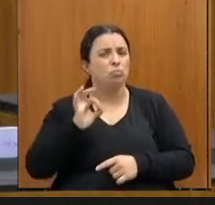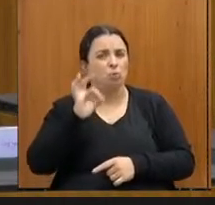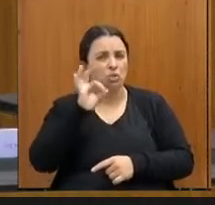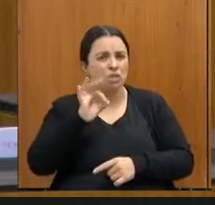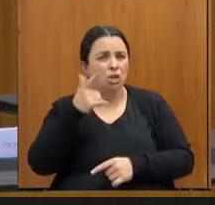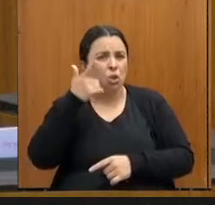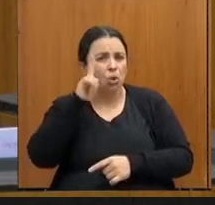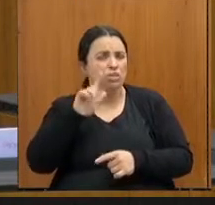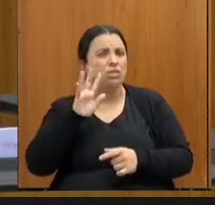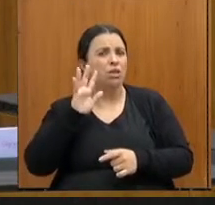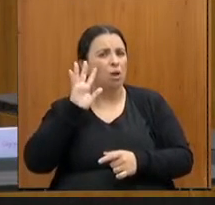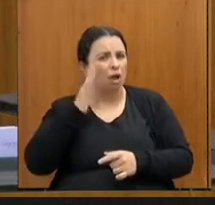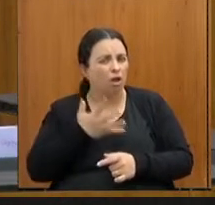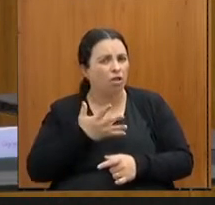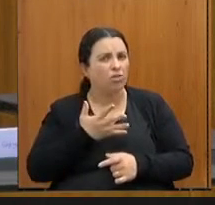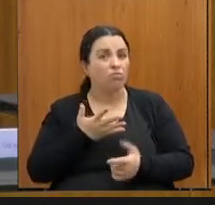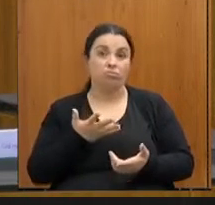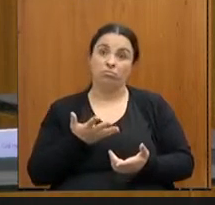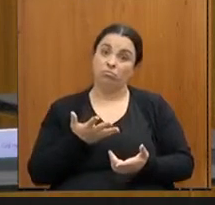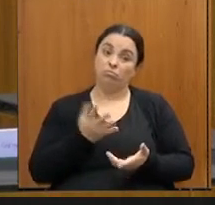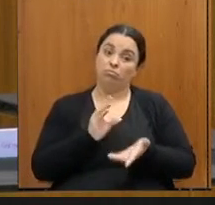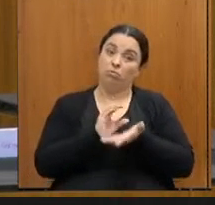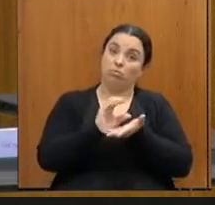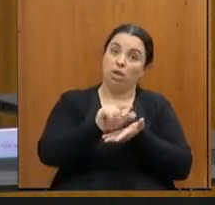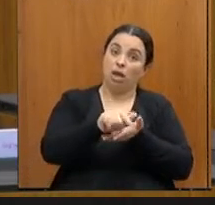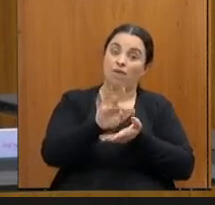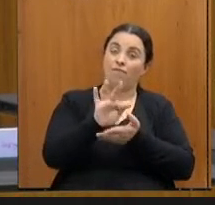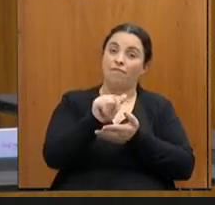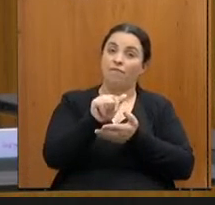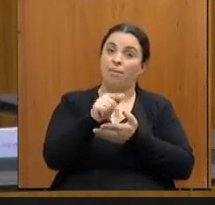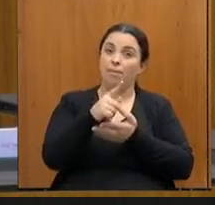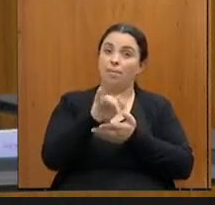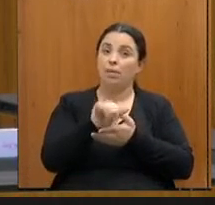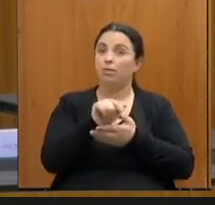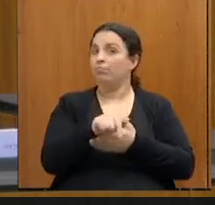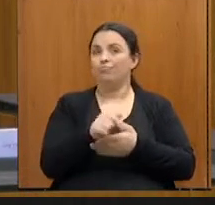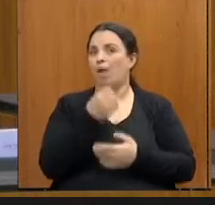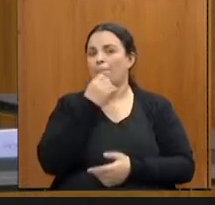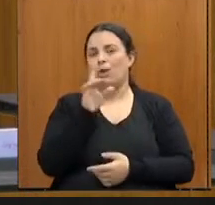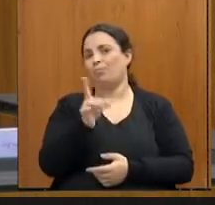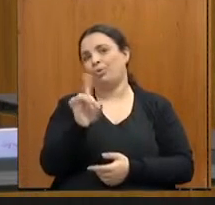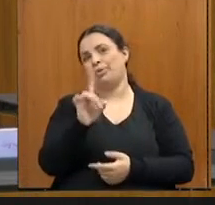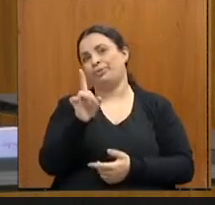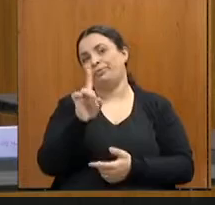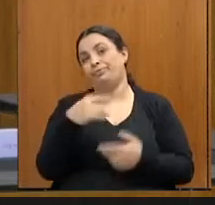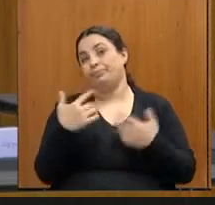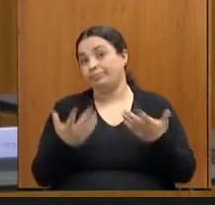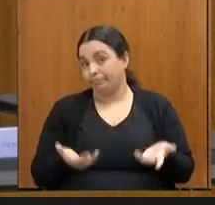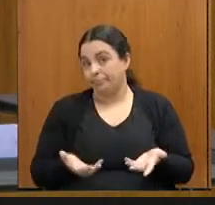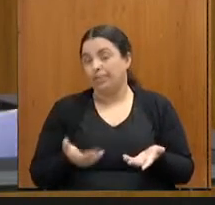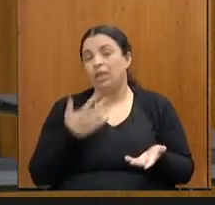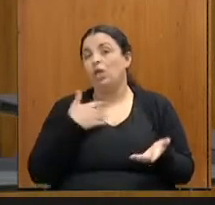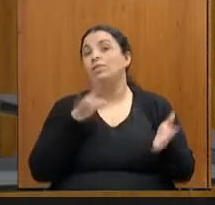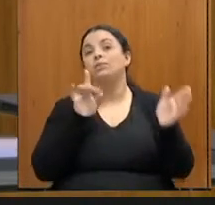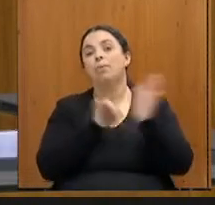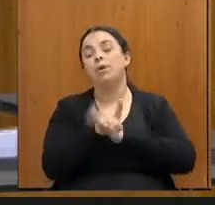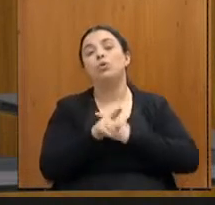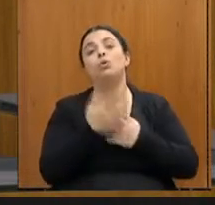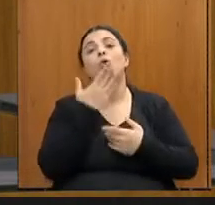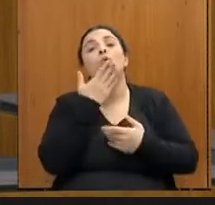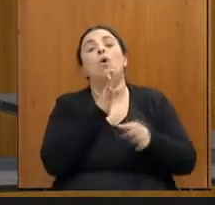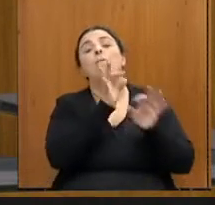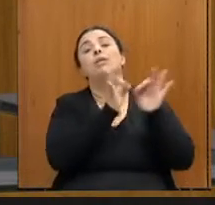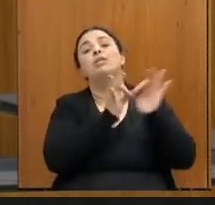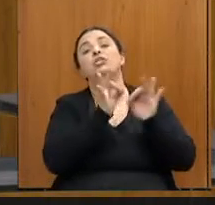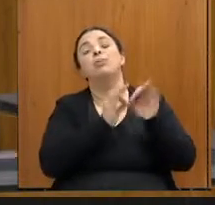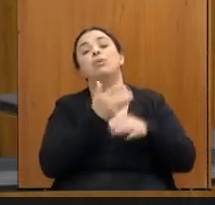é para a nossa fapemig não é não não são bons números não é o meu condicionamento é esse Qual é o planejamento